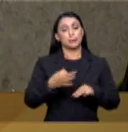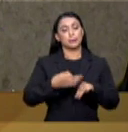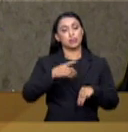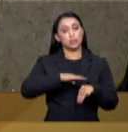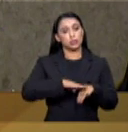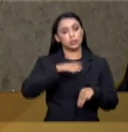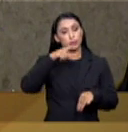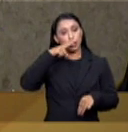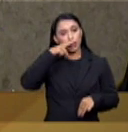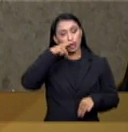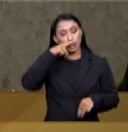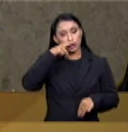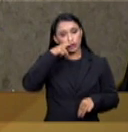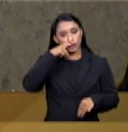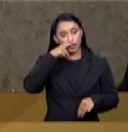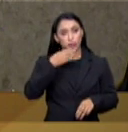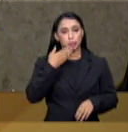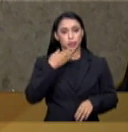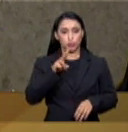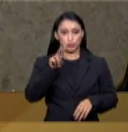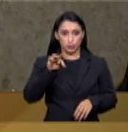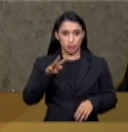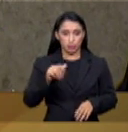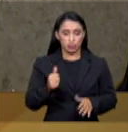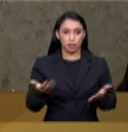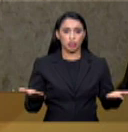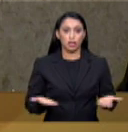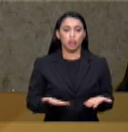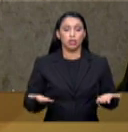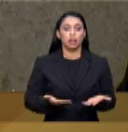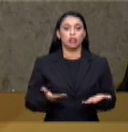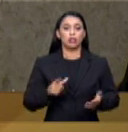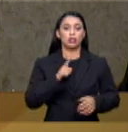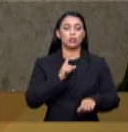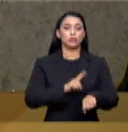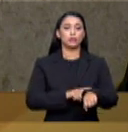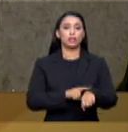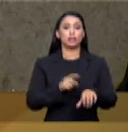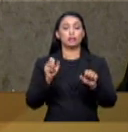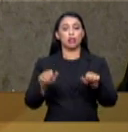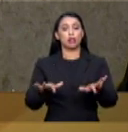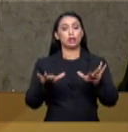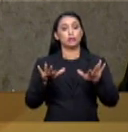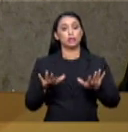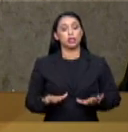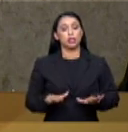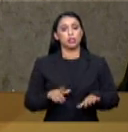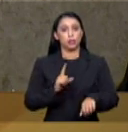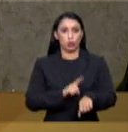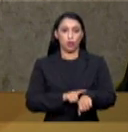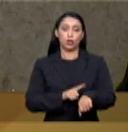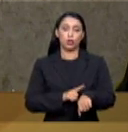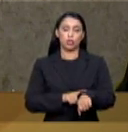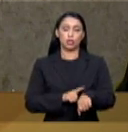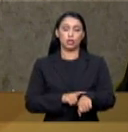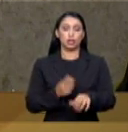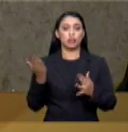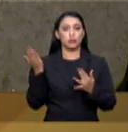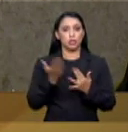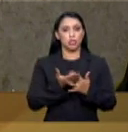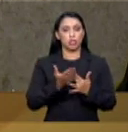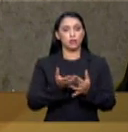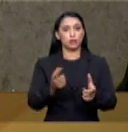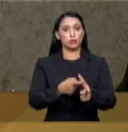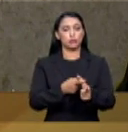Fachin. Estamos no horário das audiências que realizamos. Então, tendo em vista esse horário regimental, suspendo